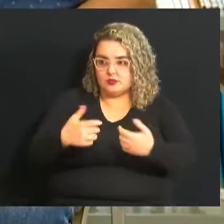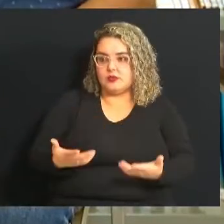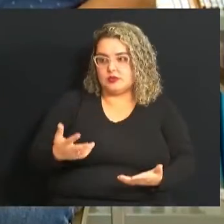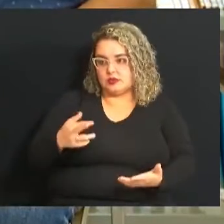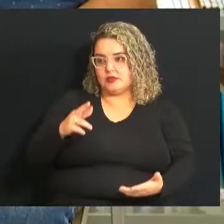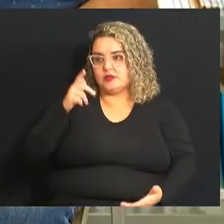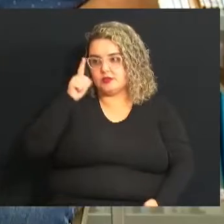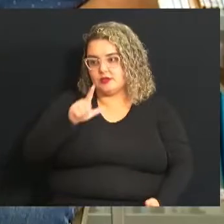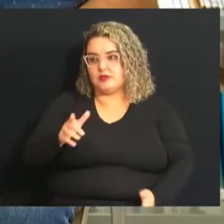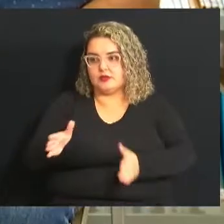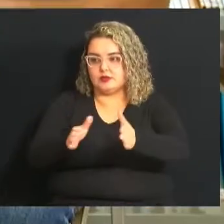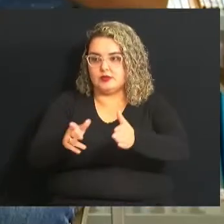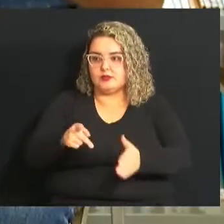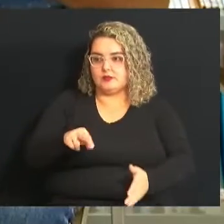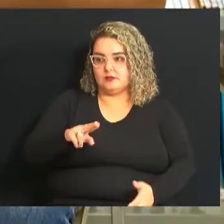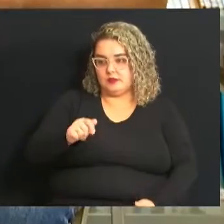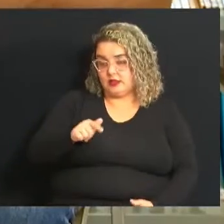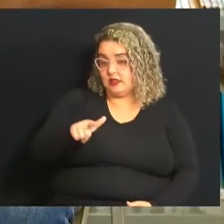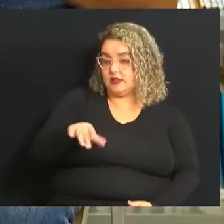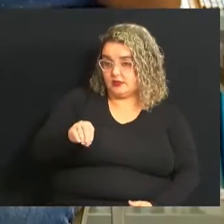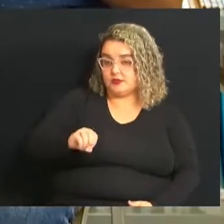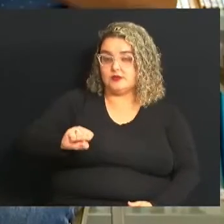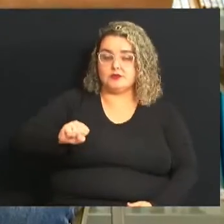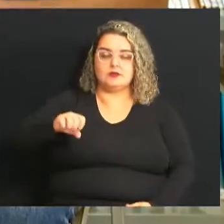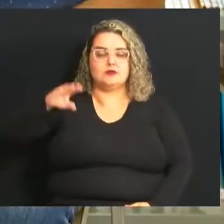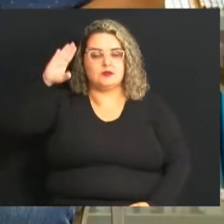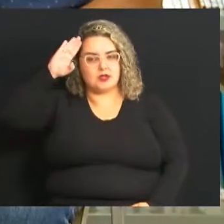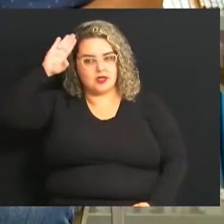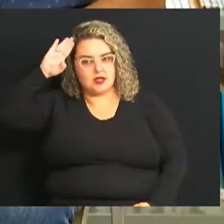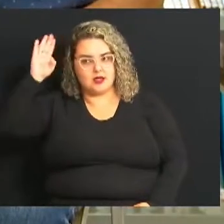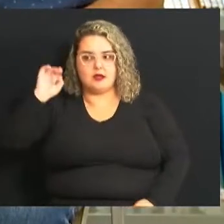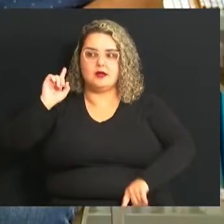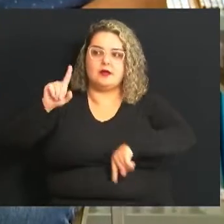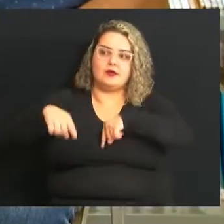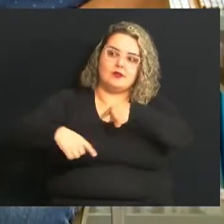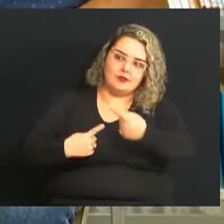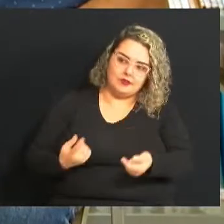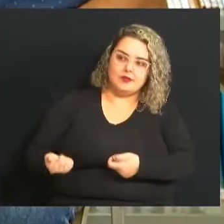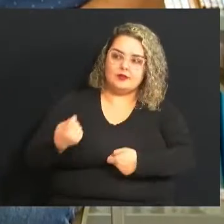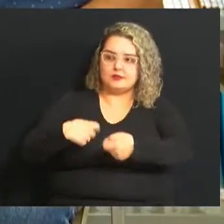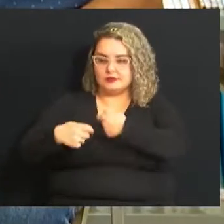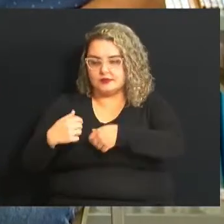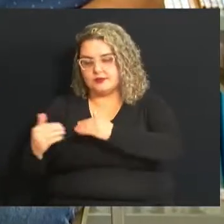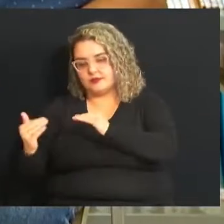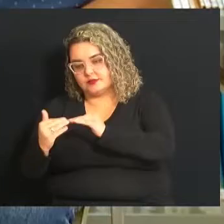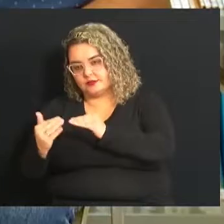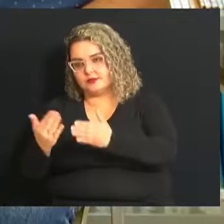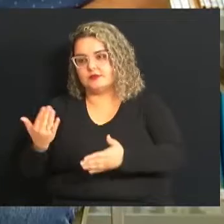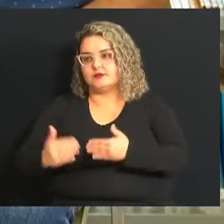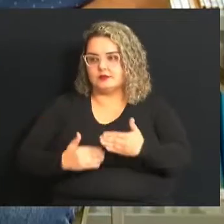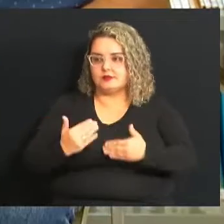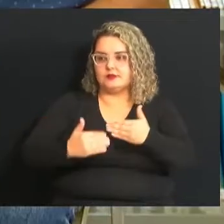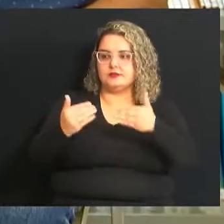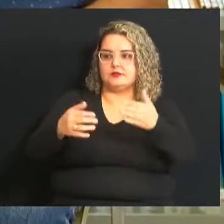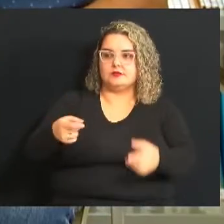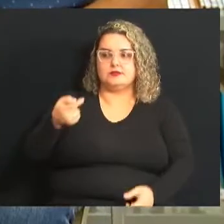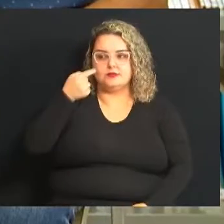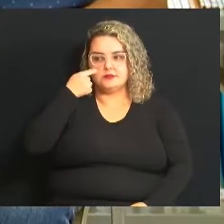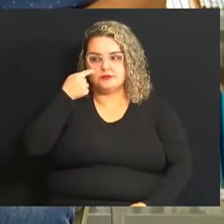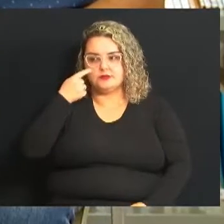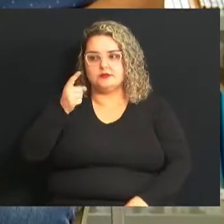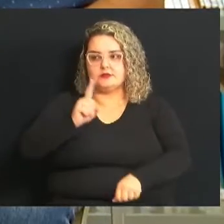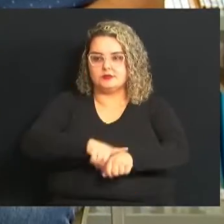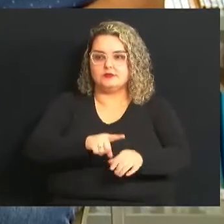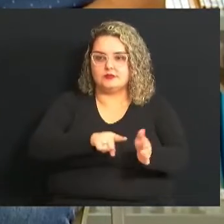prazos acadêmicos. Então isso também é uma outra plano de negociação da produção da observação e do tempo de